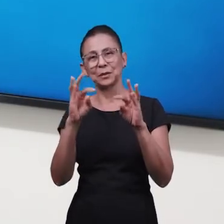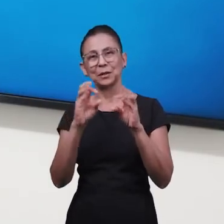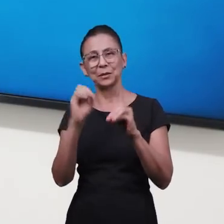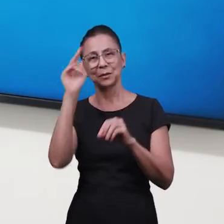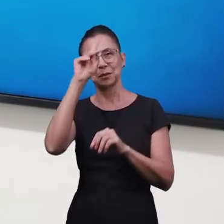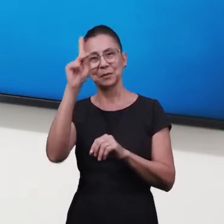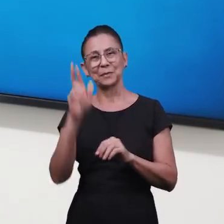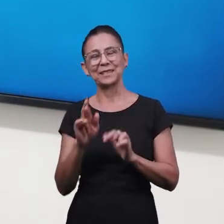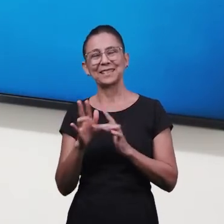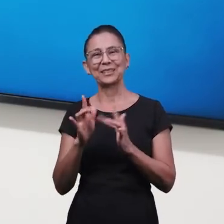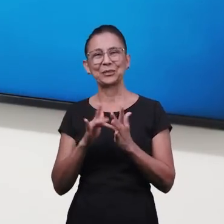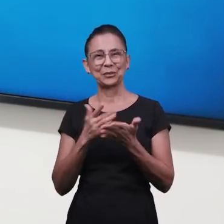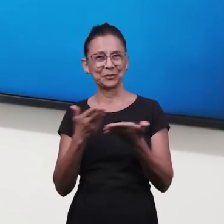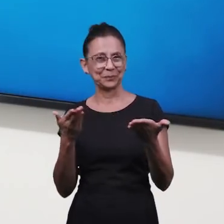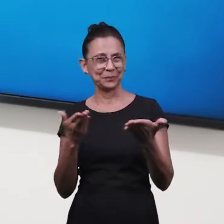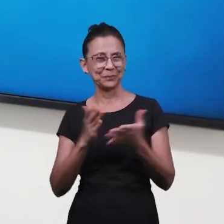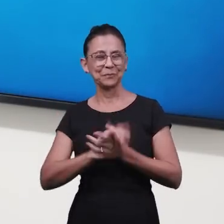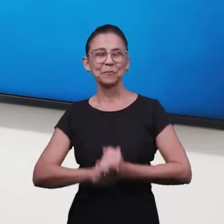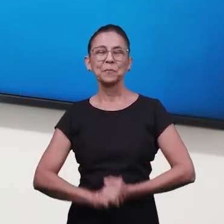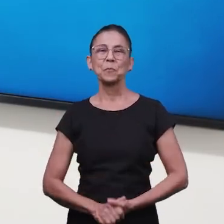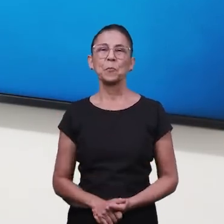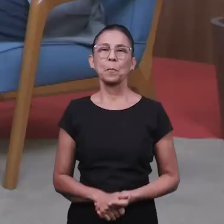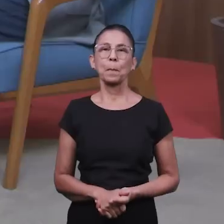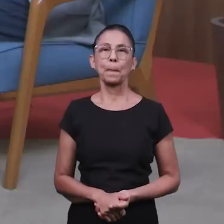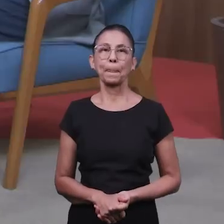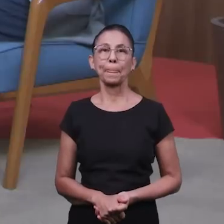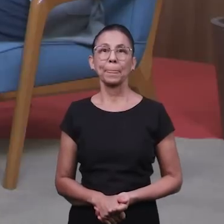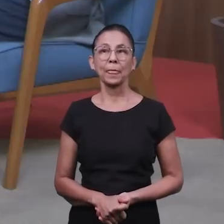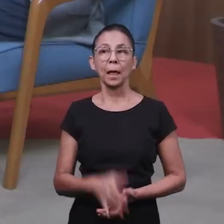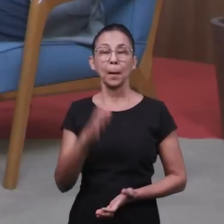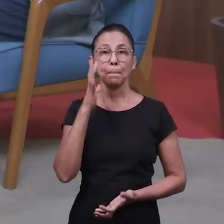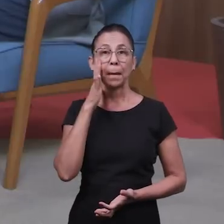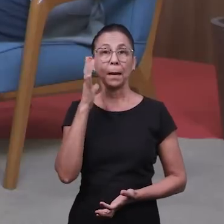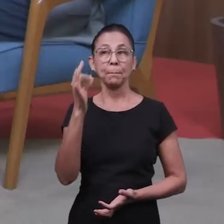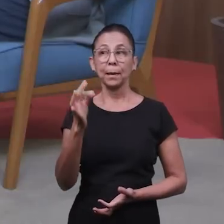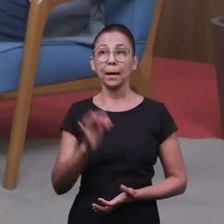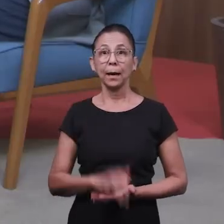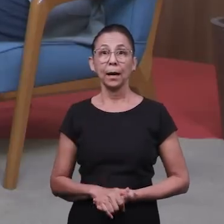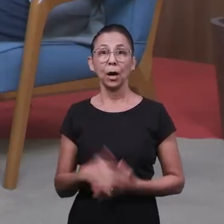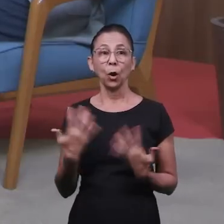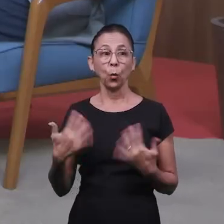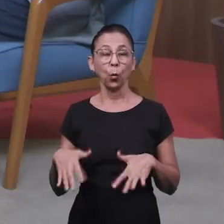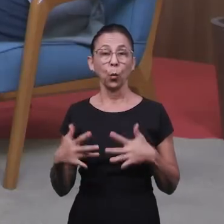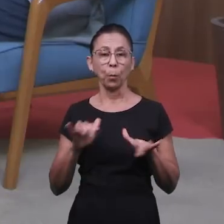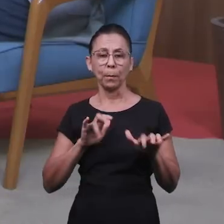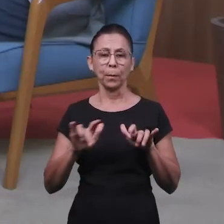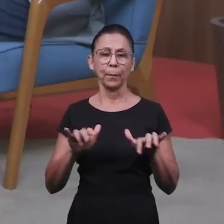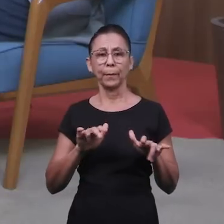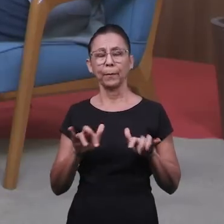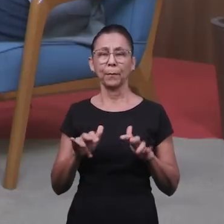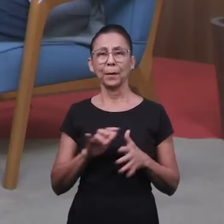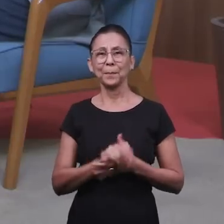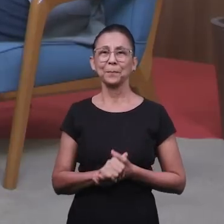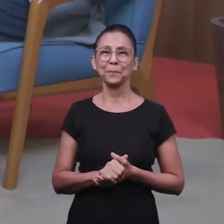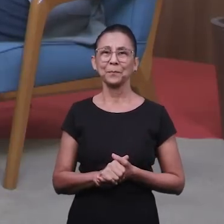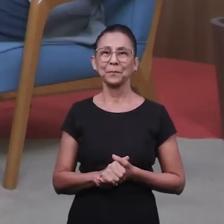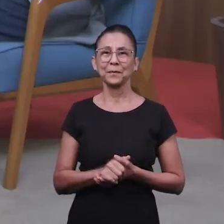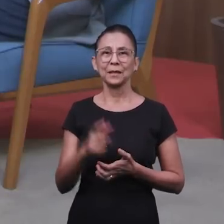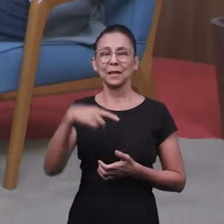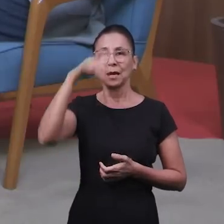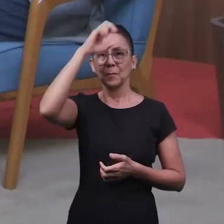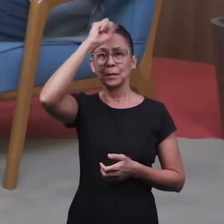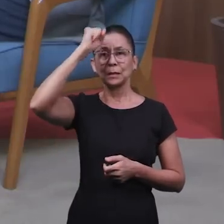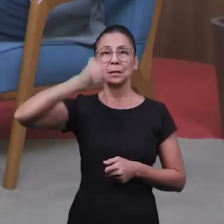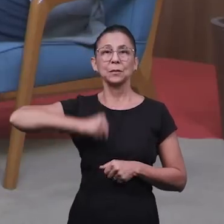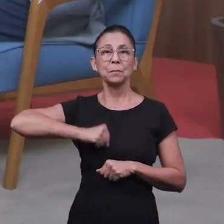abençoe a todos. A todos, a paz do Senhor Jesus. Atenção, tecladistas! A cada dia que passa, estamos aprendendo